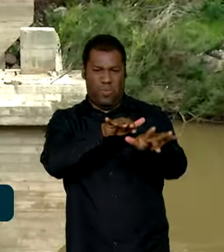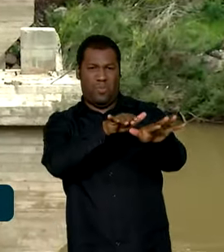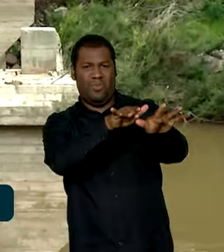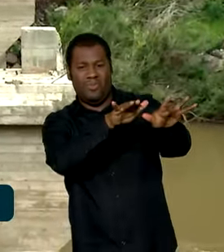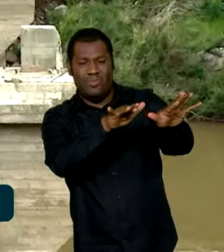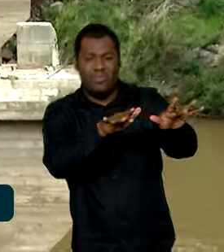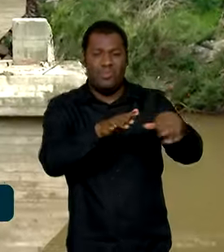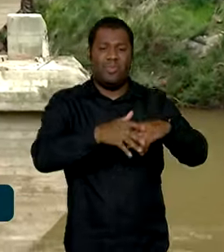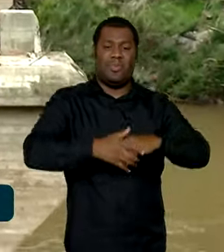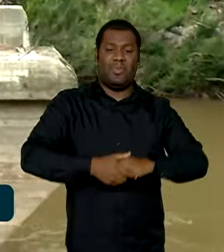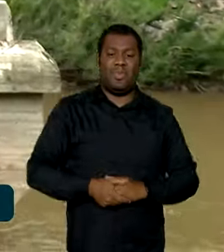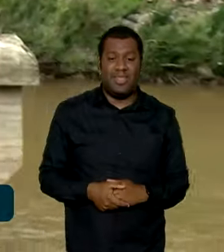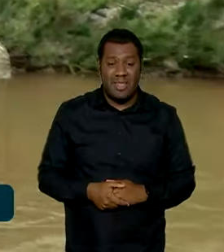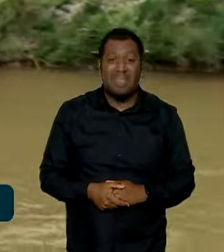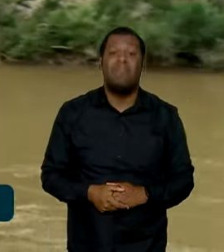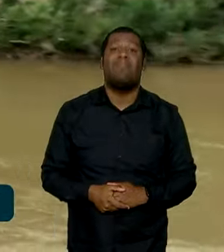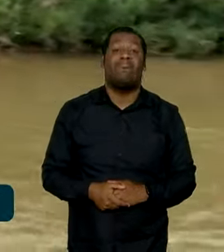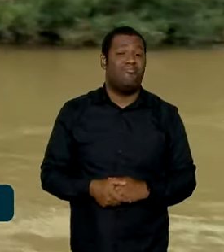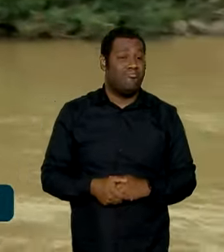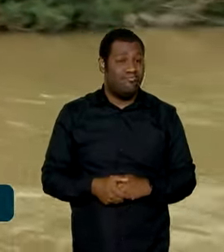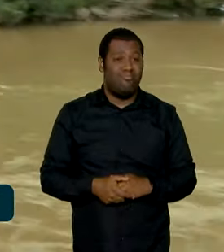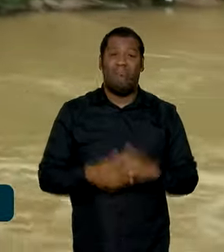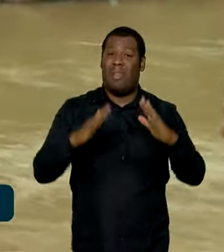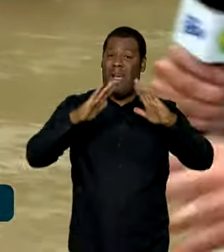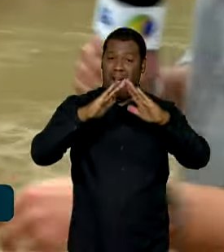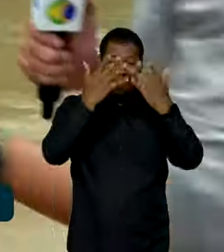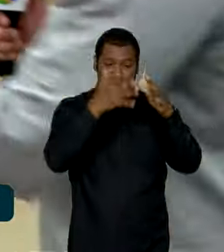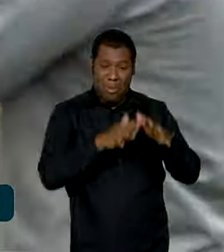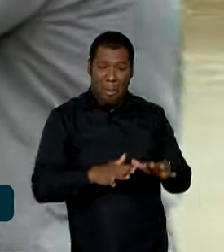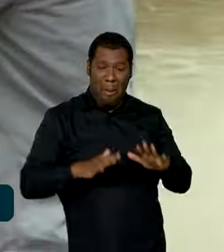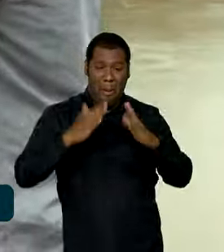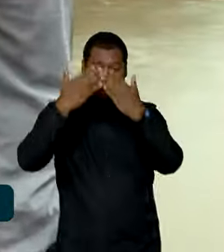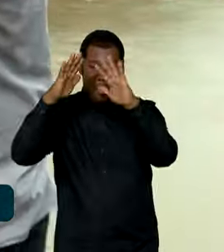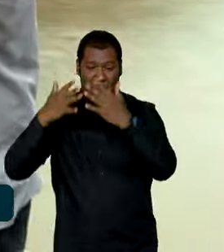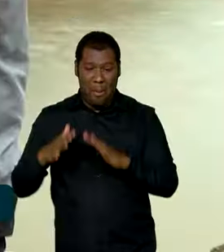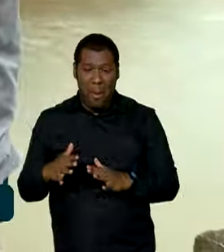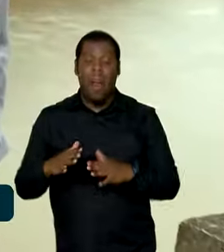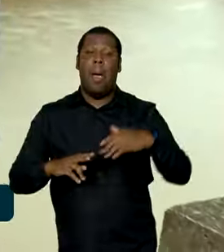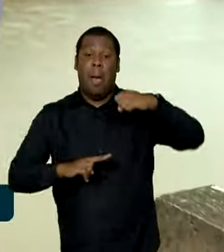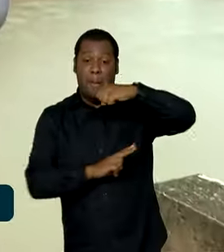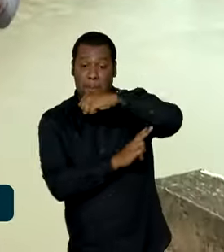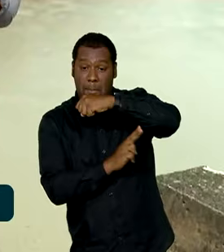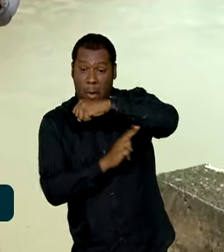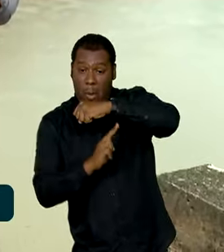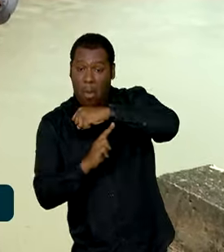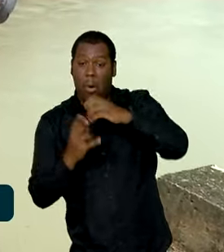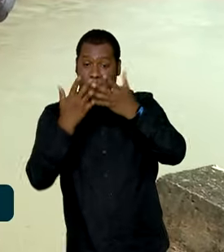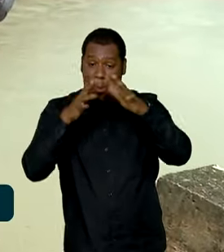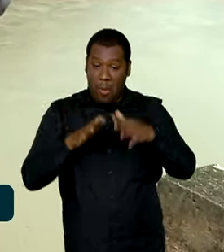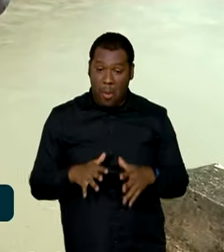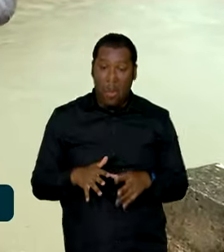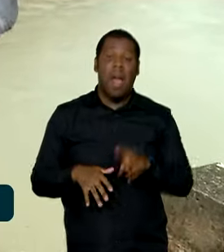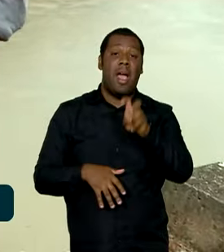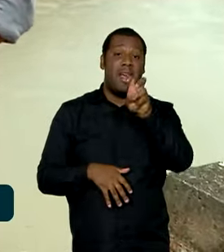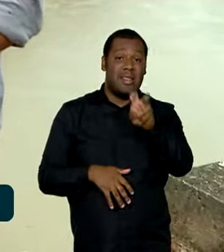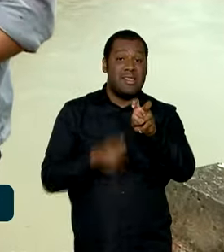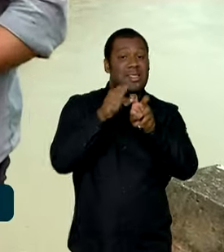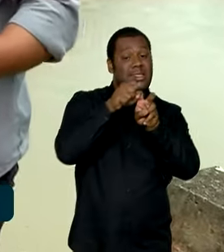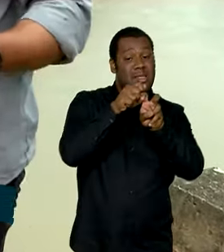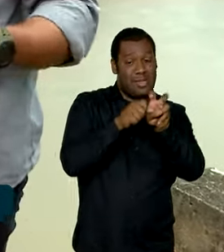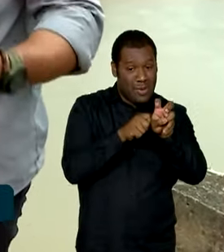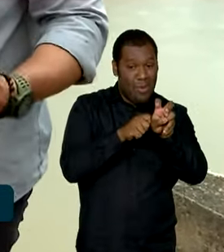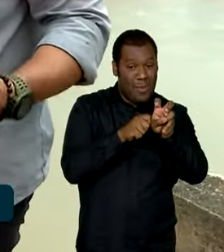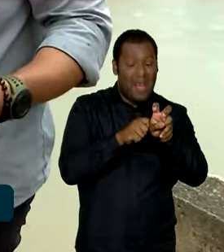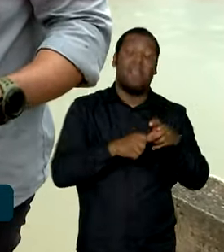margens. Um rastro de destruição, inclusive parte dessa ponte. Cinco meses depois, a cidade